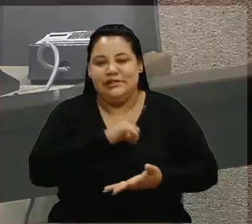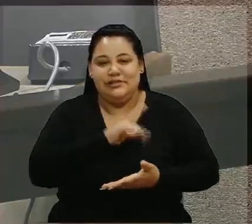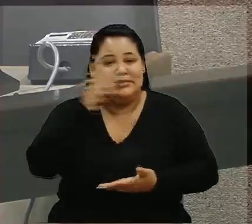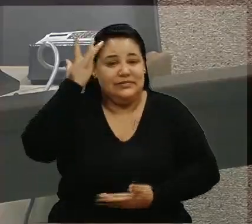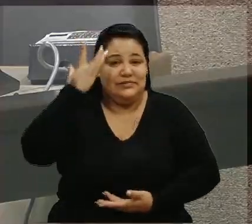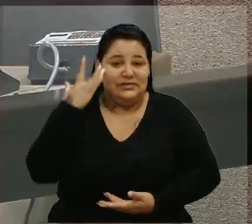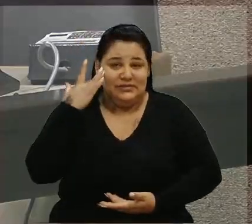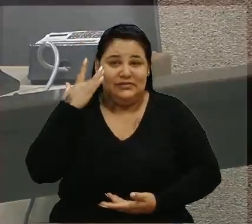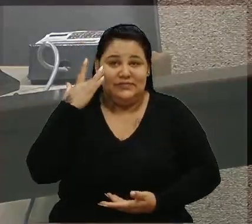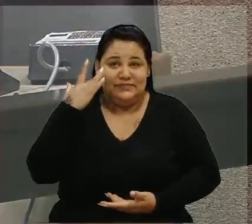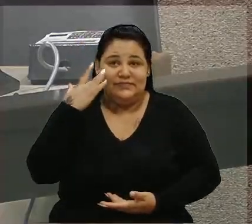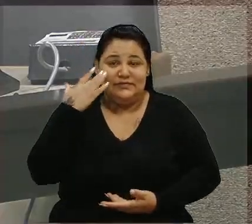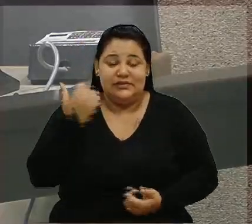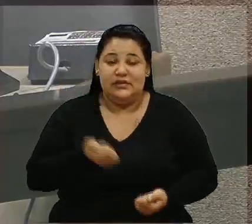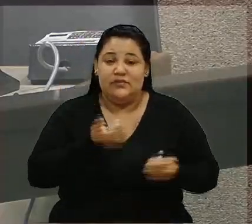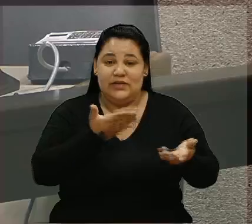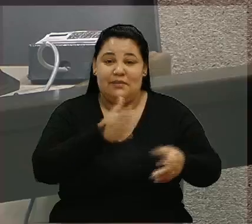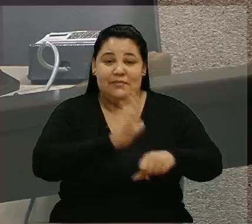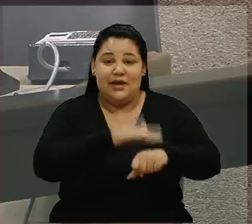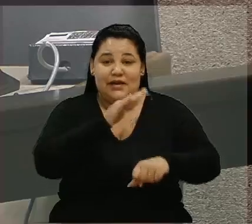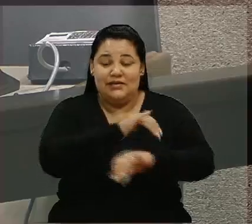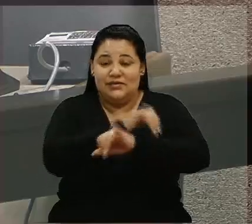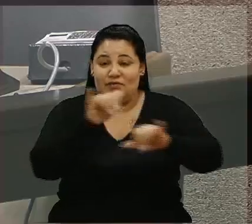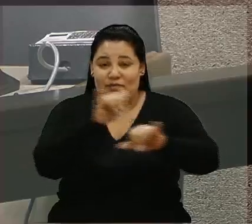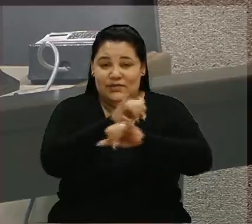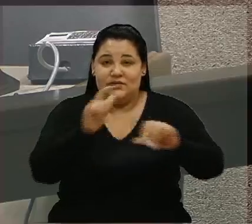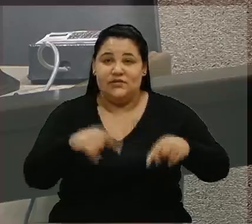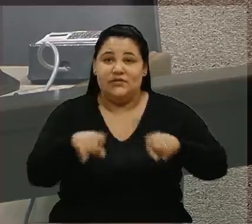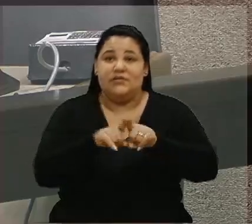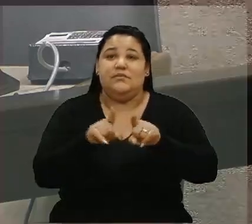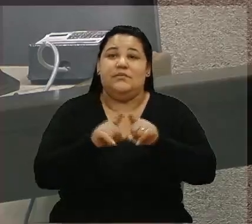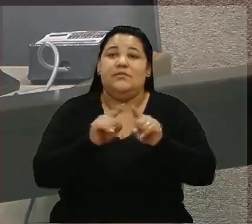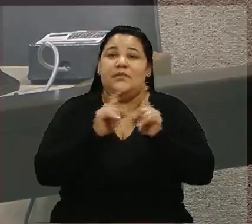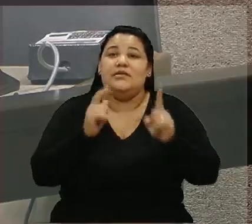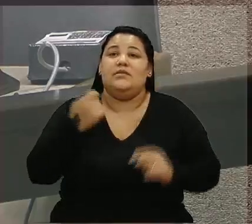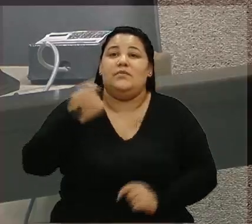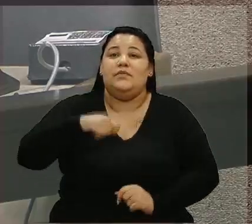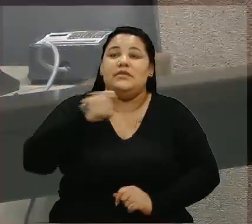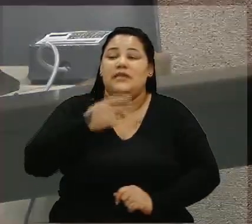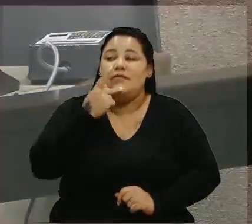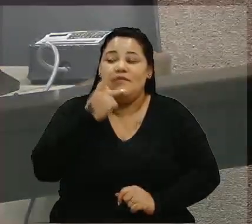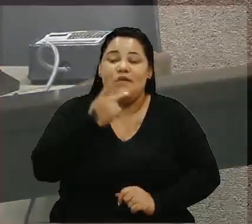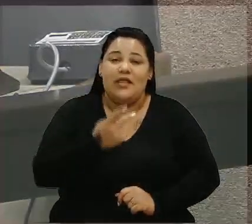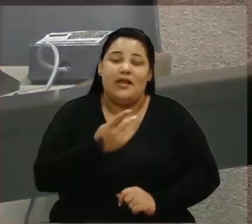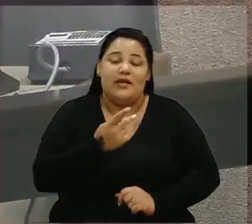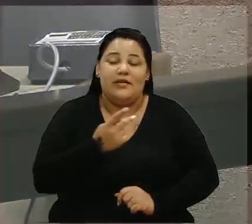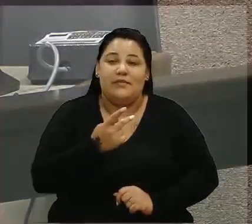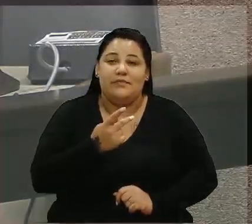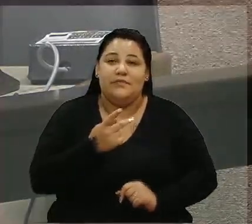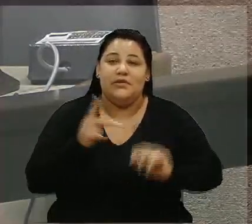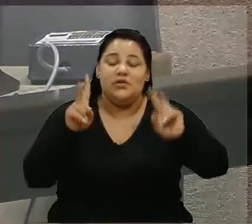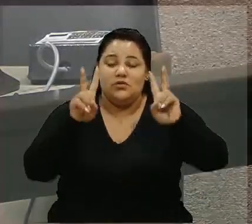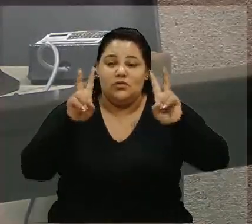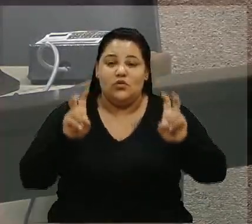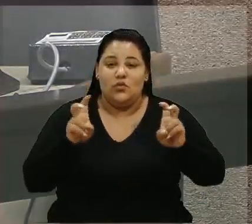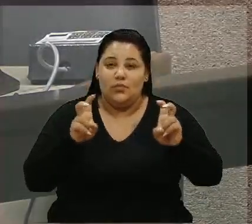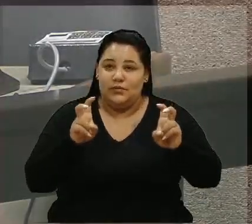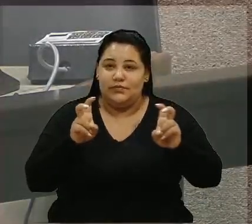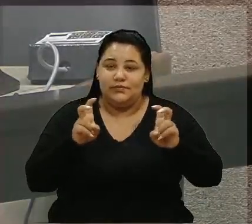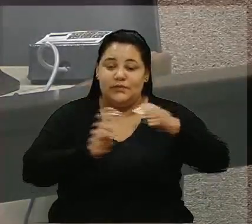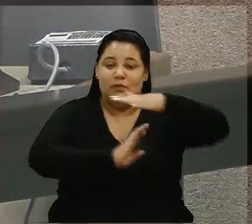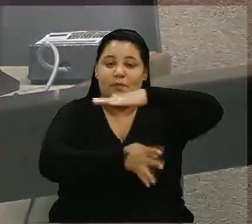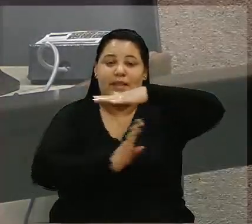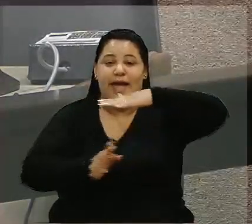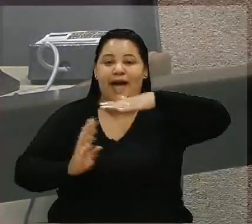vou trazer mais dados sobre isso, mas não poderia deixar de falar sobre a questão dos